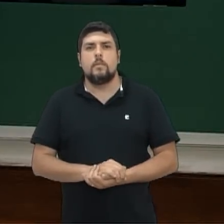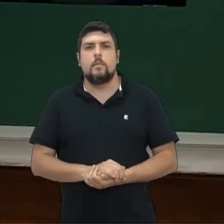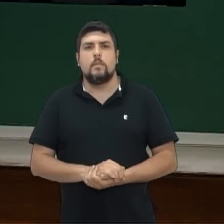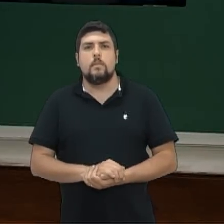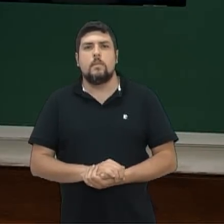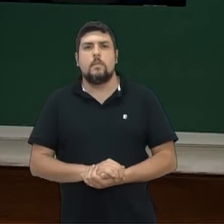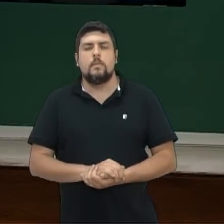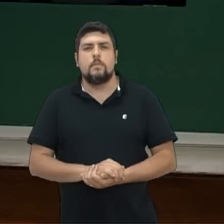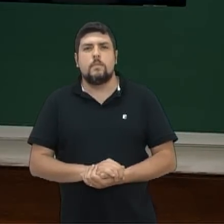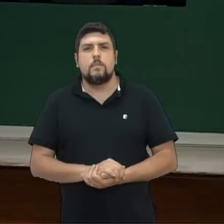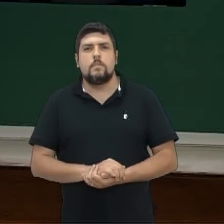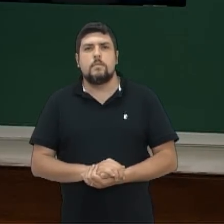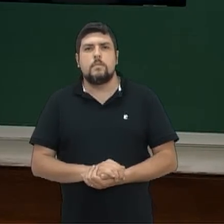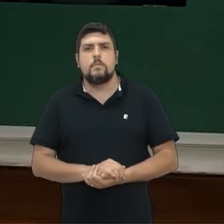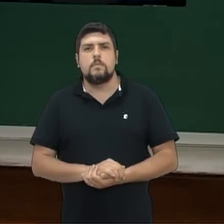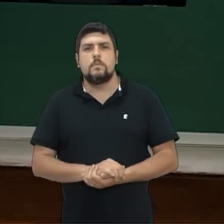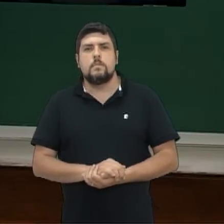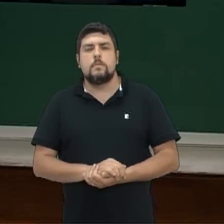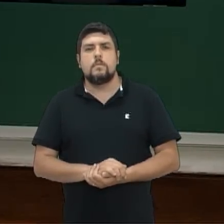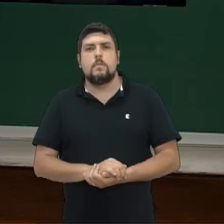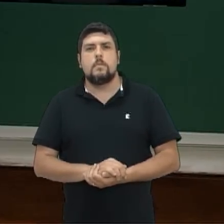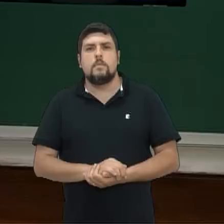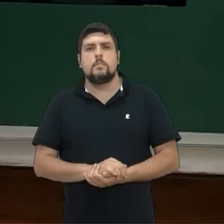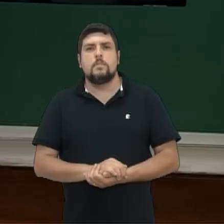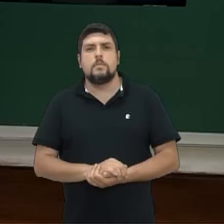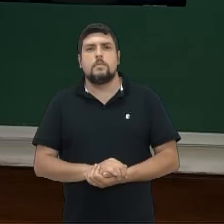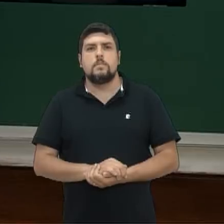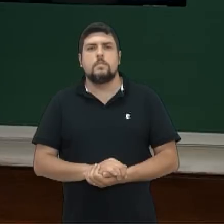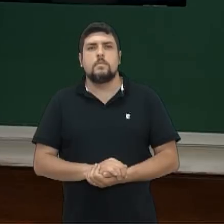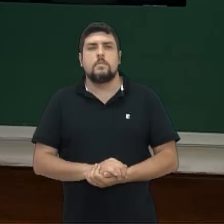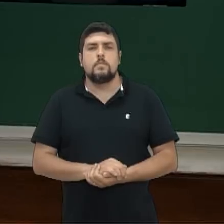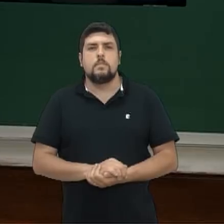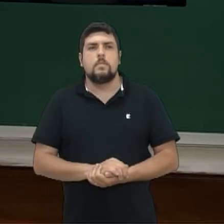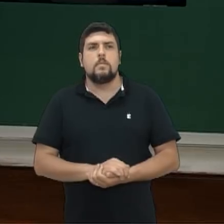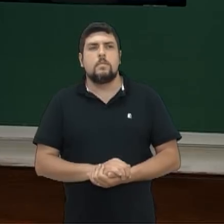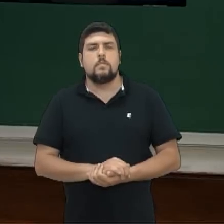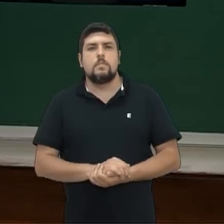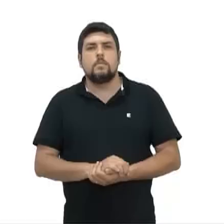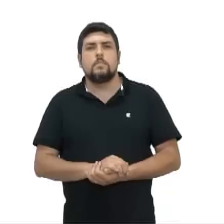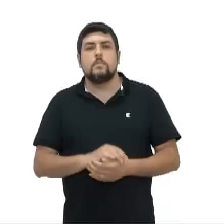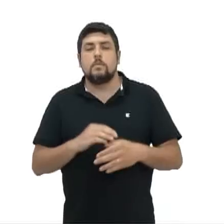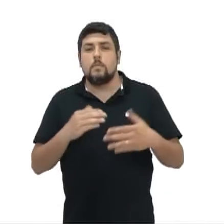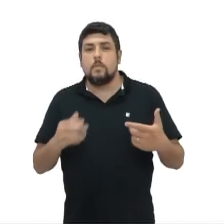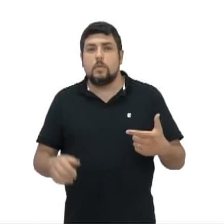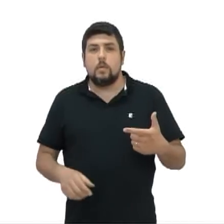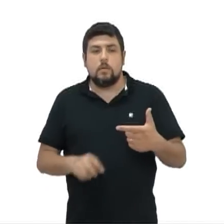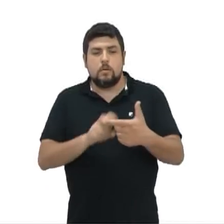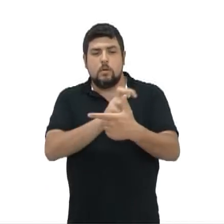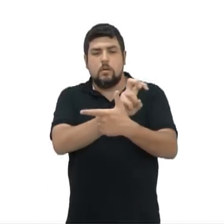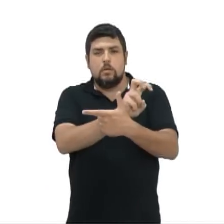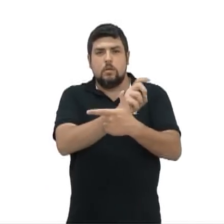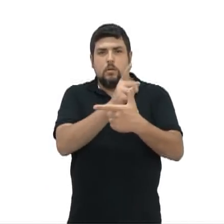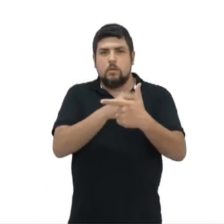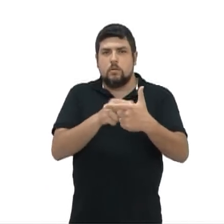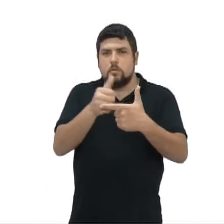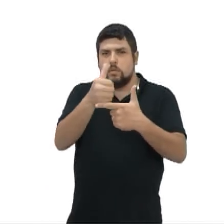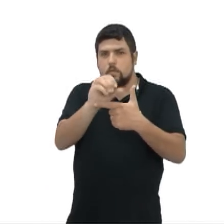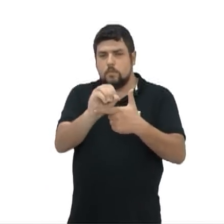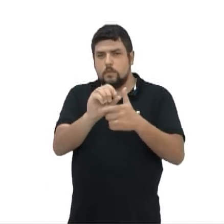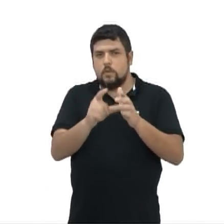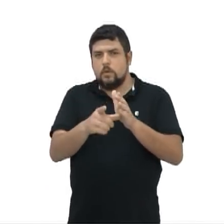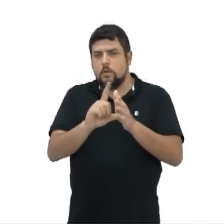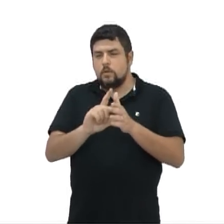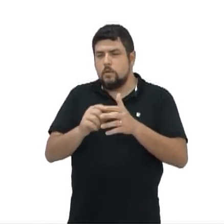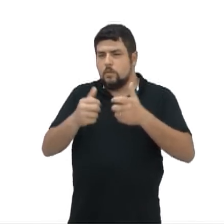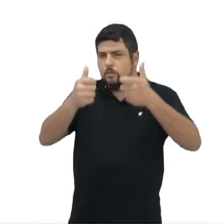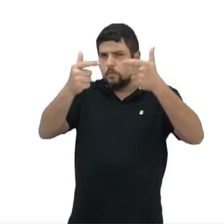Então, fazendo a primeira divisão nossa, 5 divididos por 10, a gente fez ali no quadro